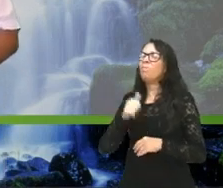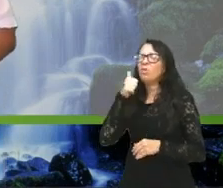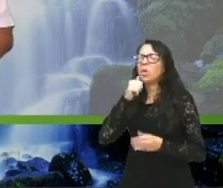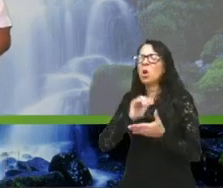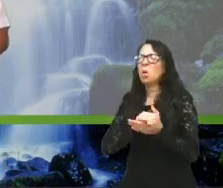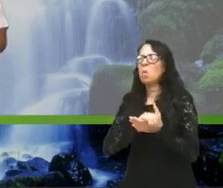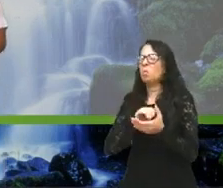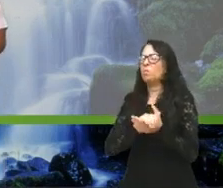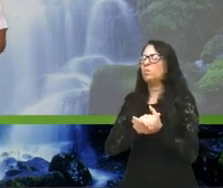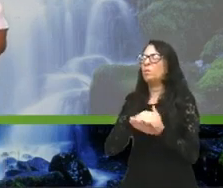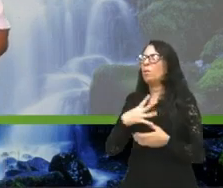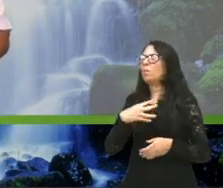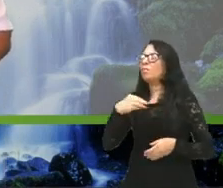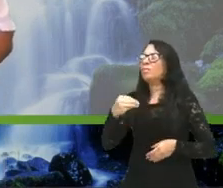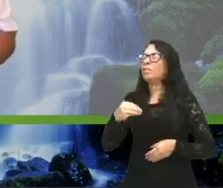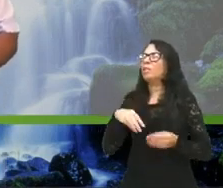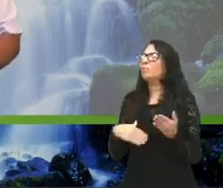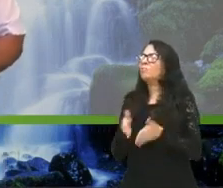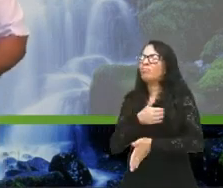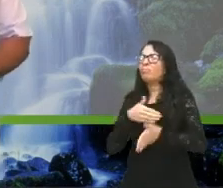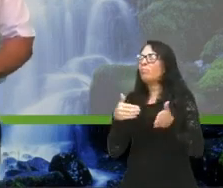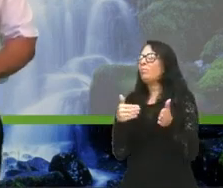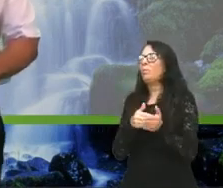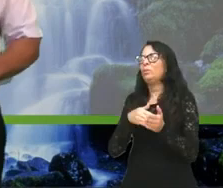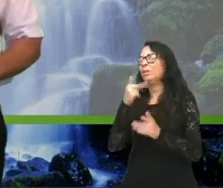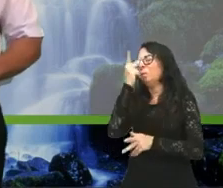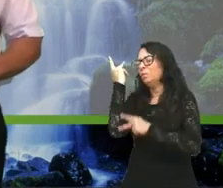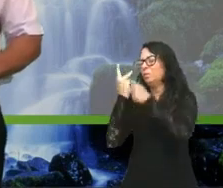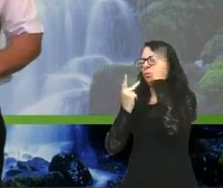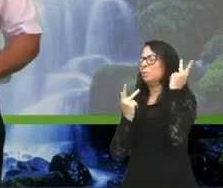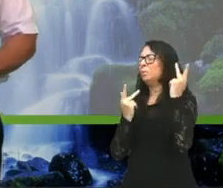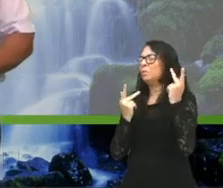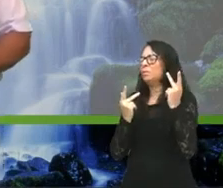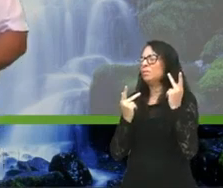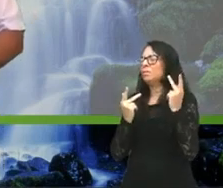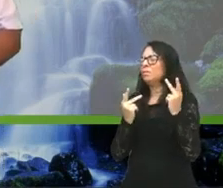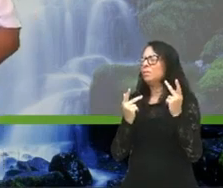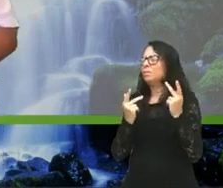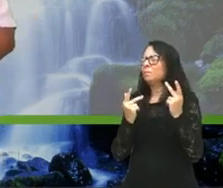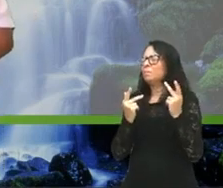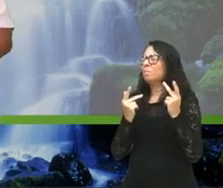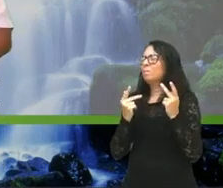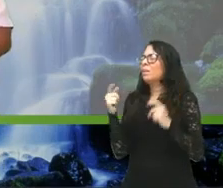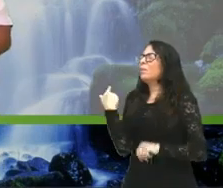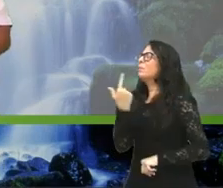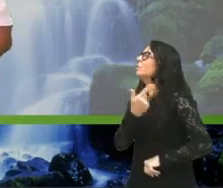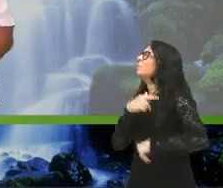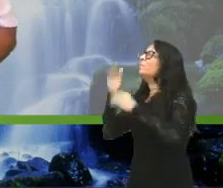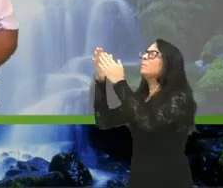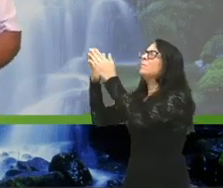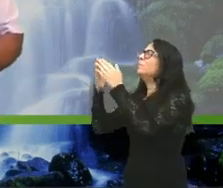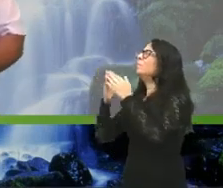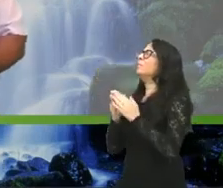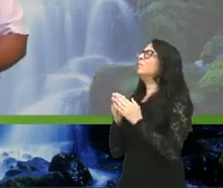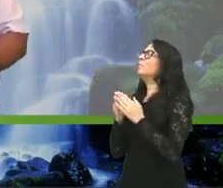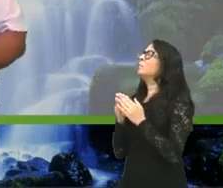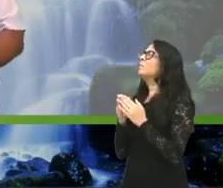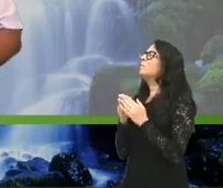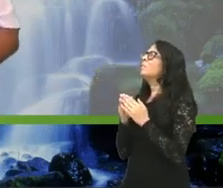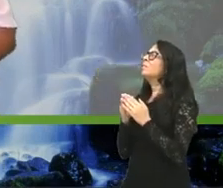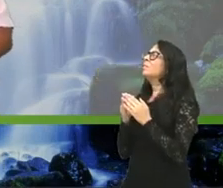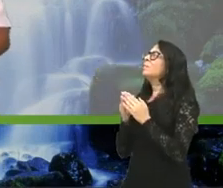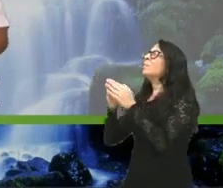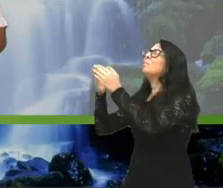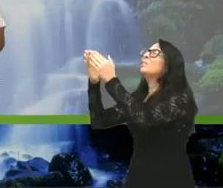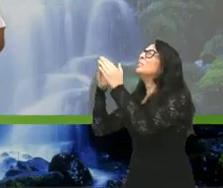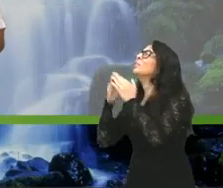Pai, infectados. Deus, em nome de Jesus, não permita que haja um progresso do vírus sobre eles, ó Deus,